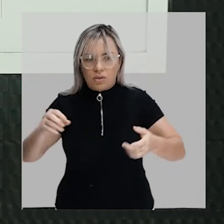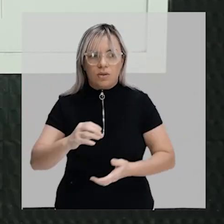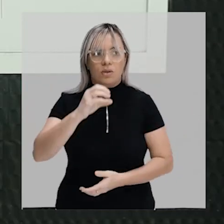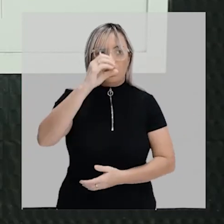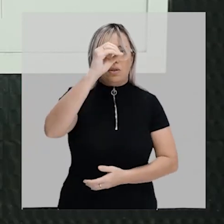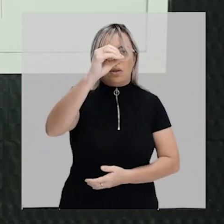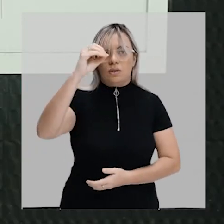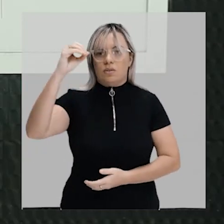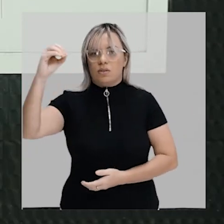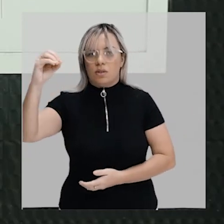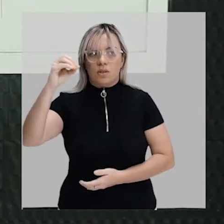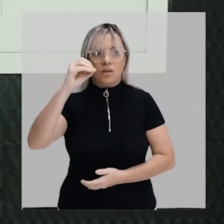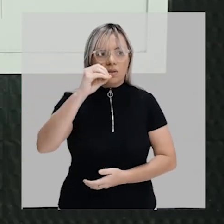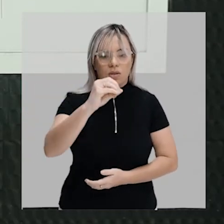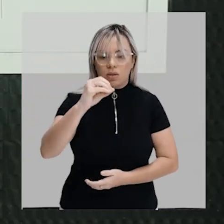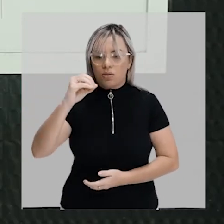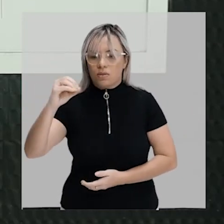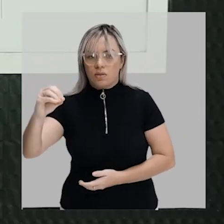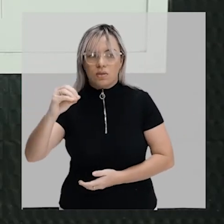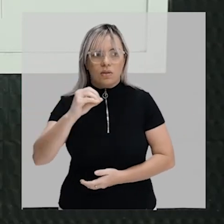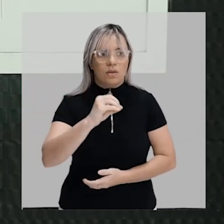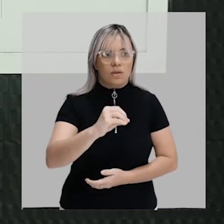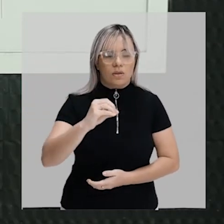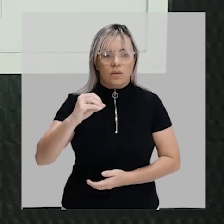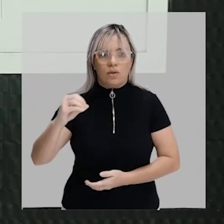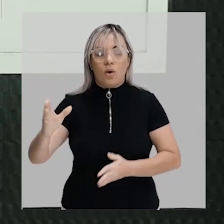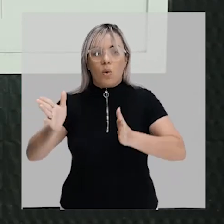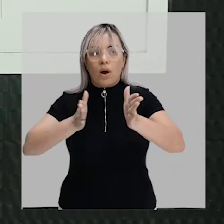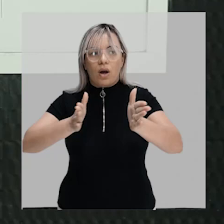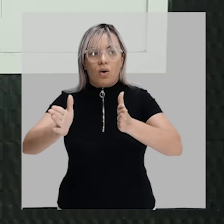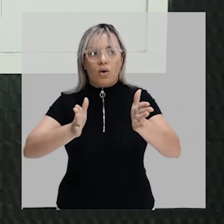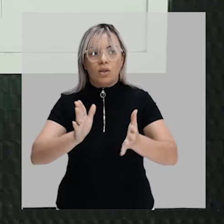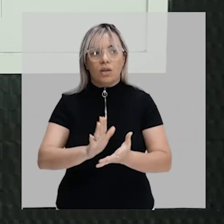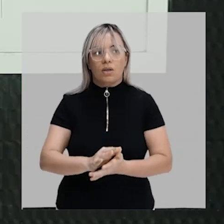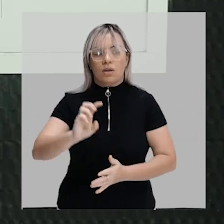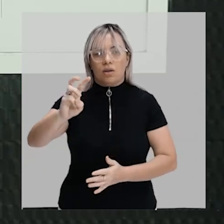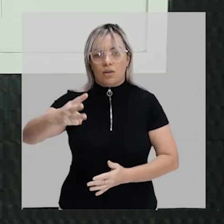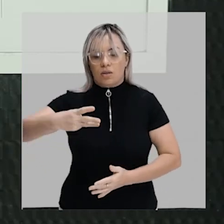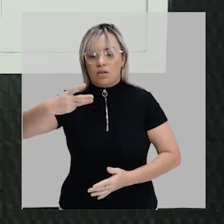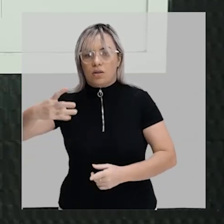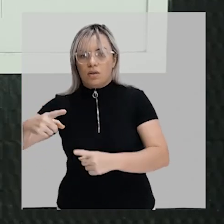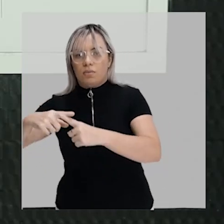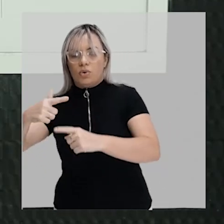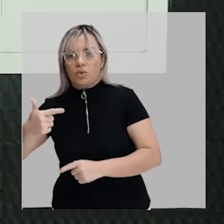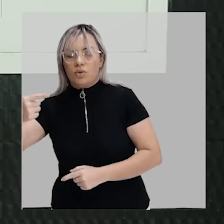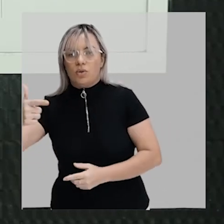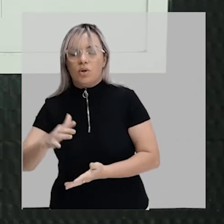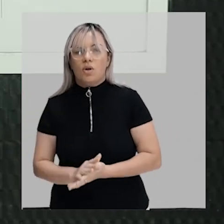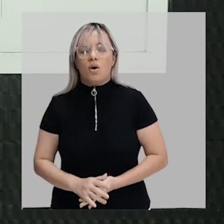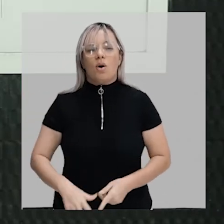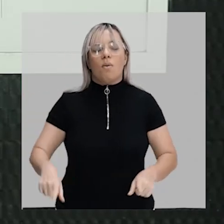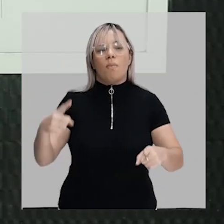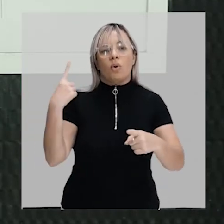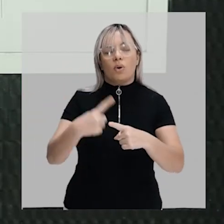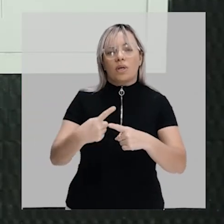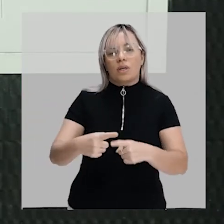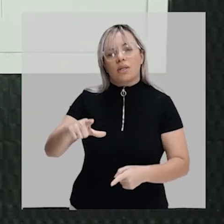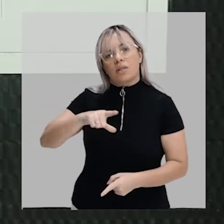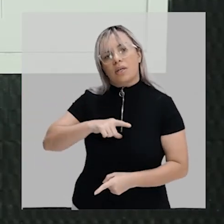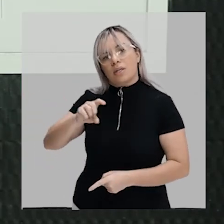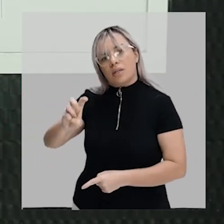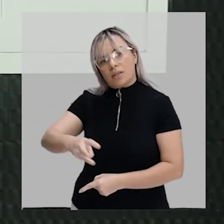Olha só isso aqui é uma matriz 3 por 2 né ela possui três linhas e duas colunas